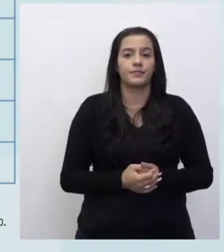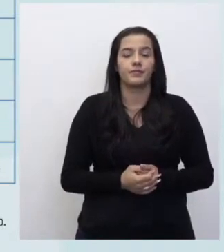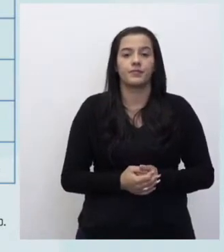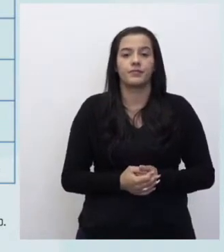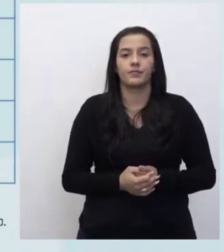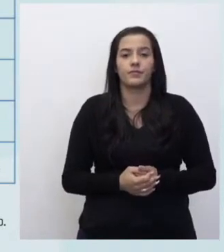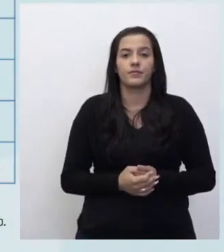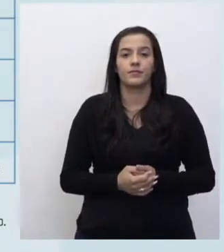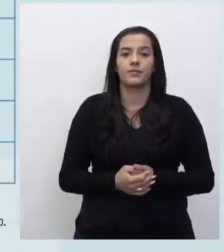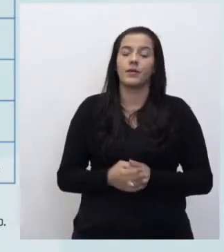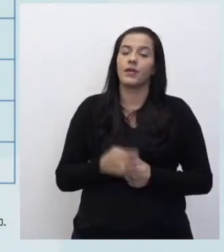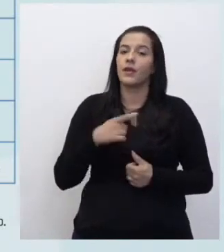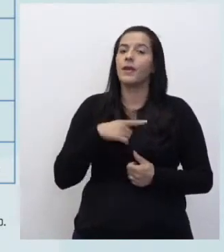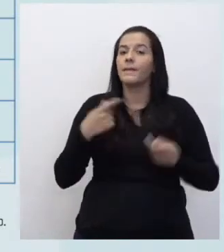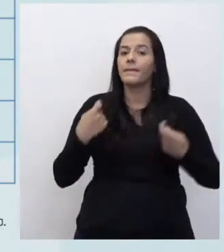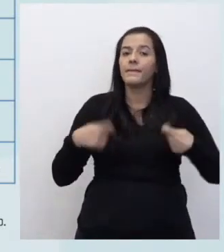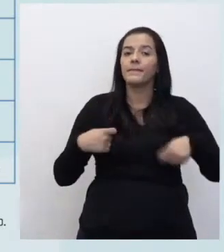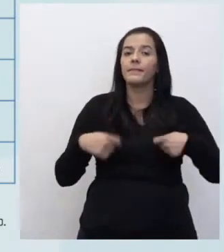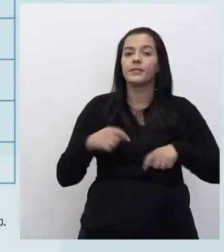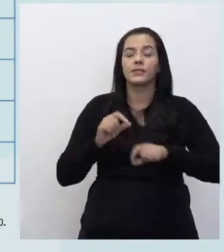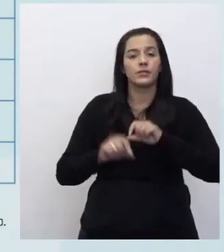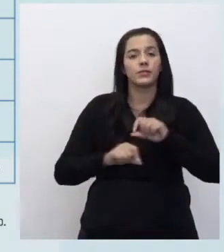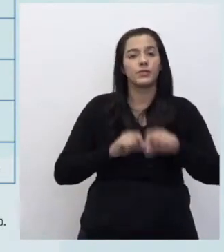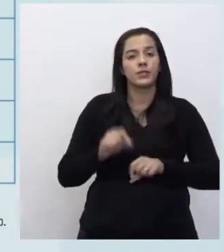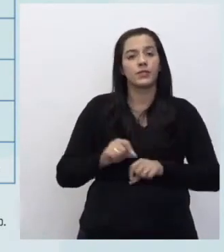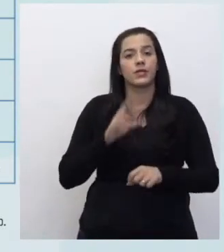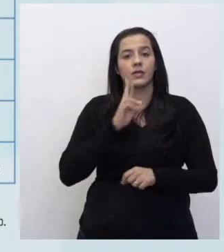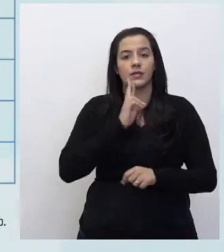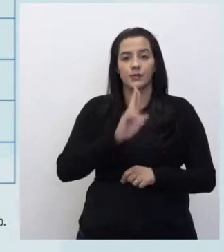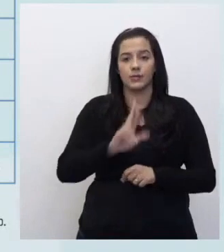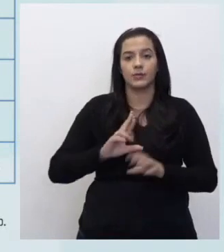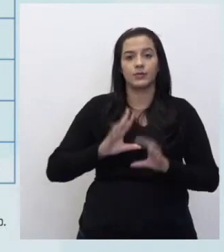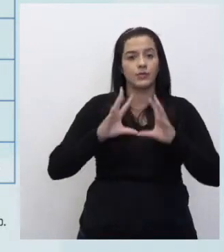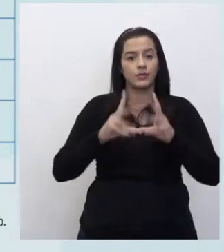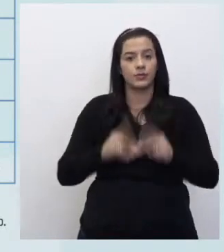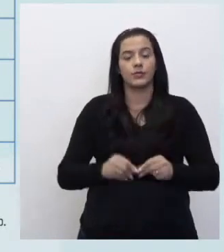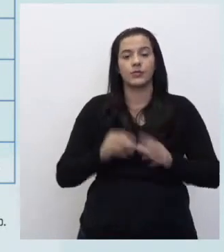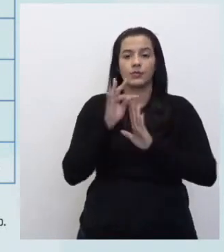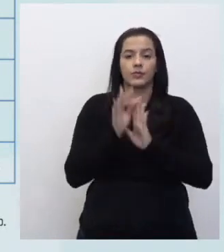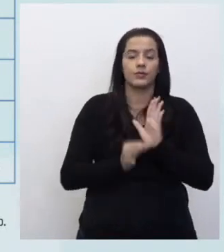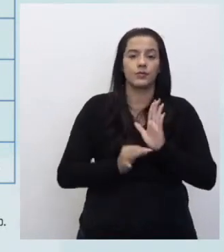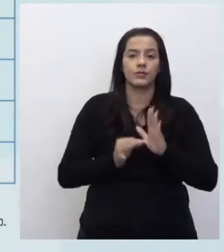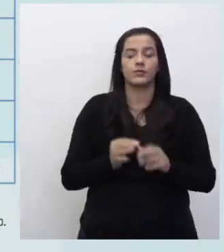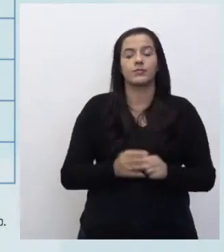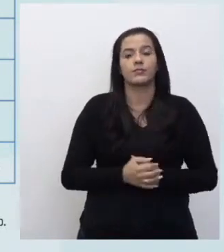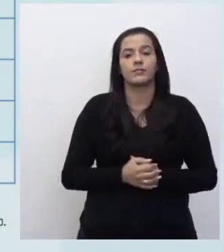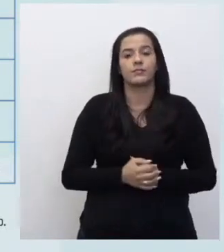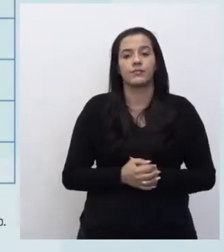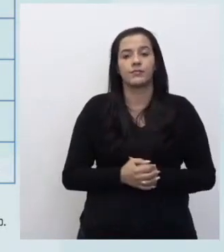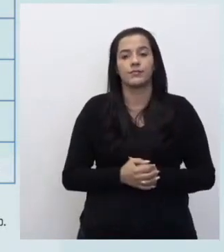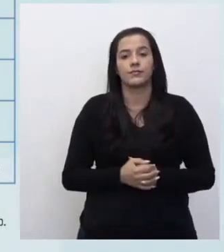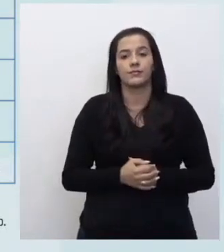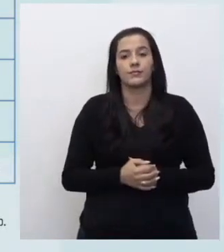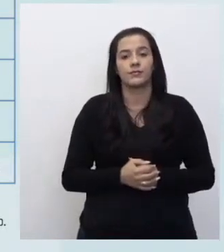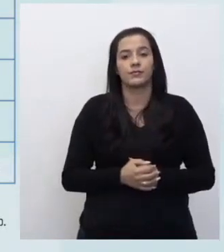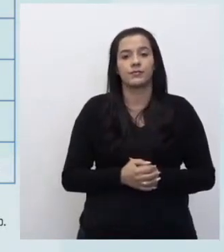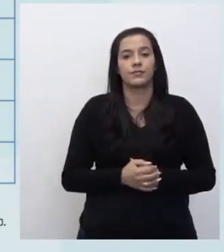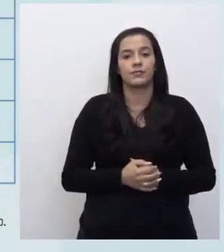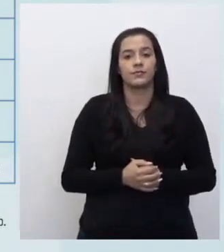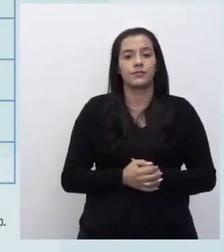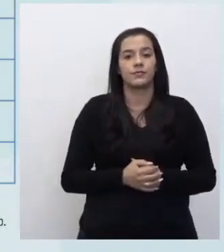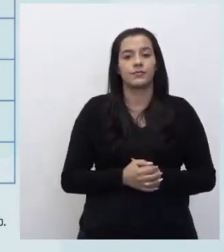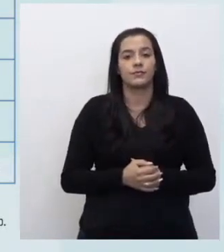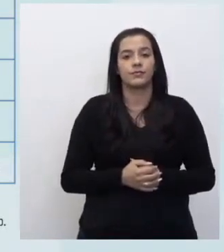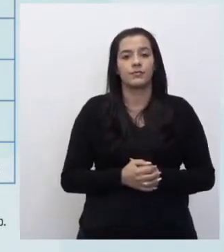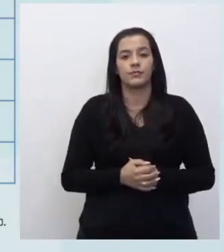text messages. Precisam imediatamente responder às respostas de texto. Sorry, eu falei errado. Immediately. Okay? Yeah,